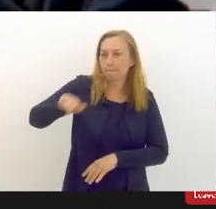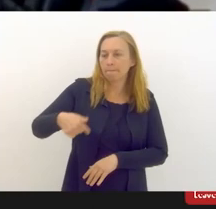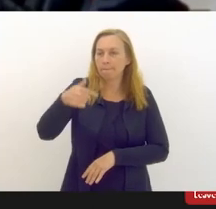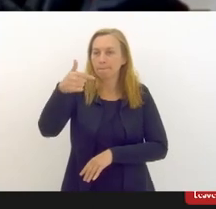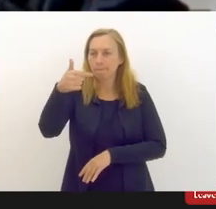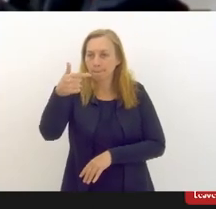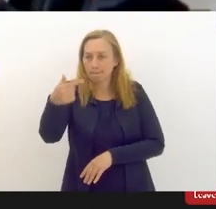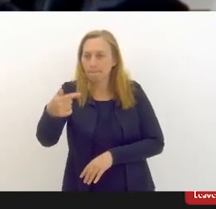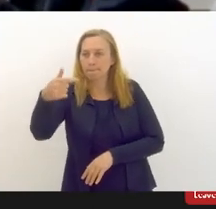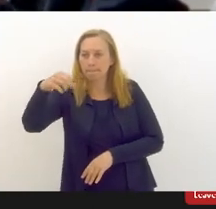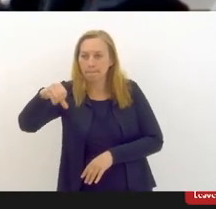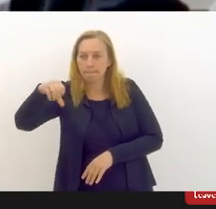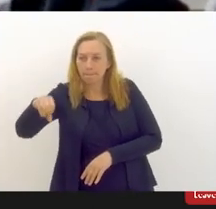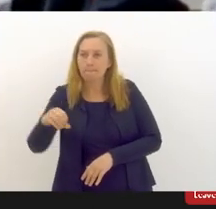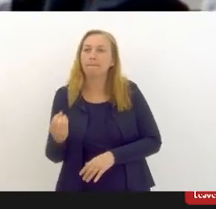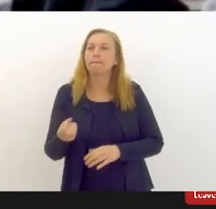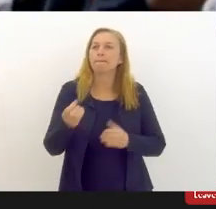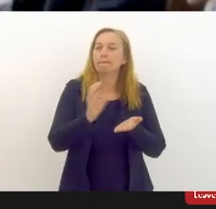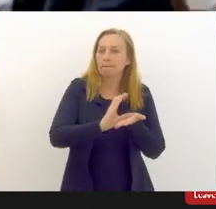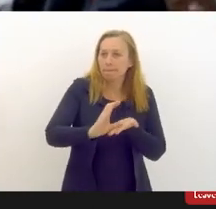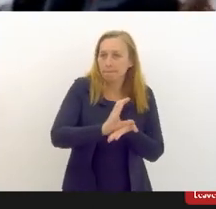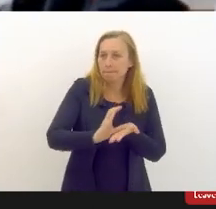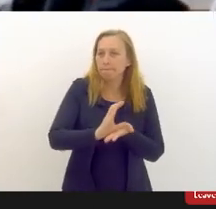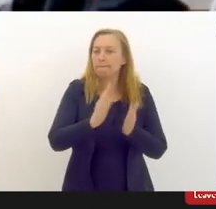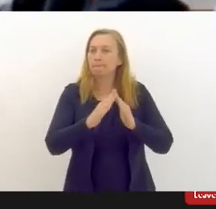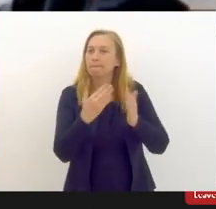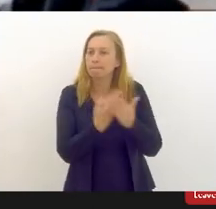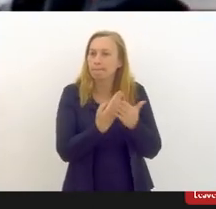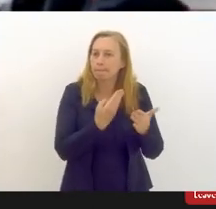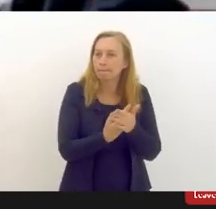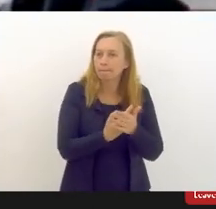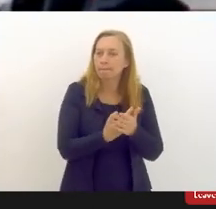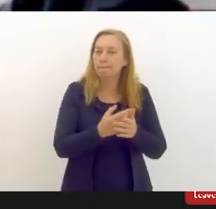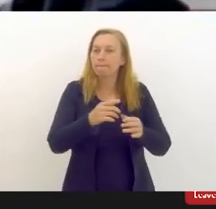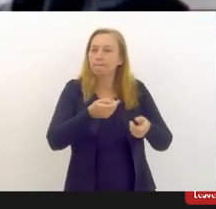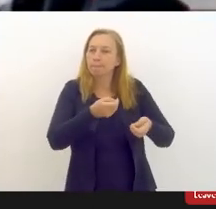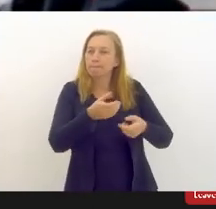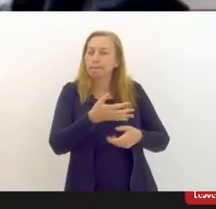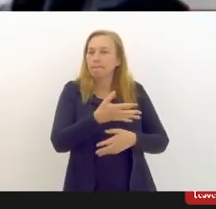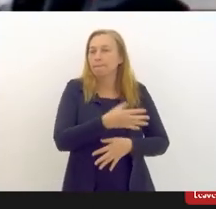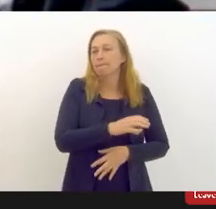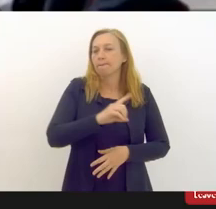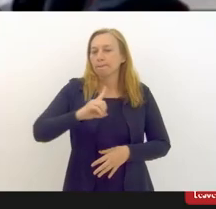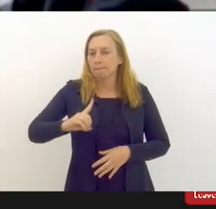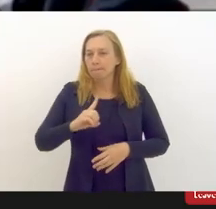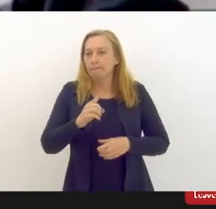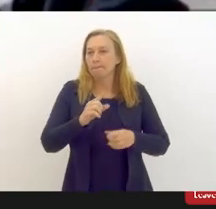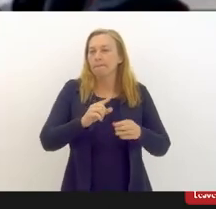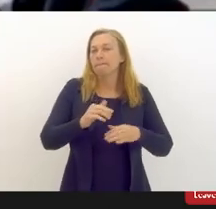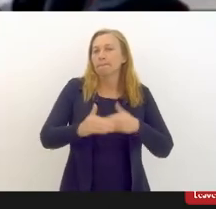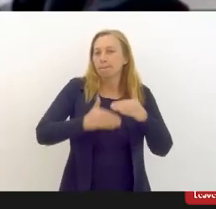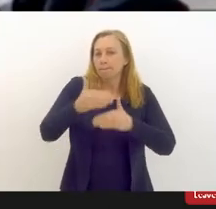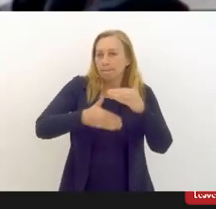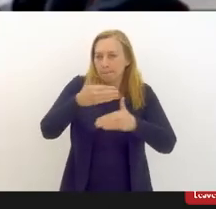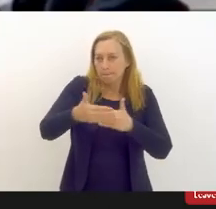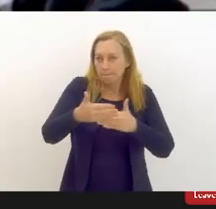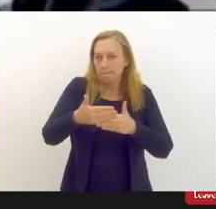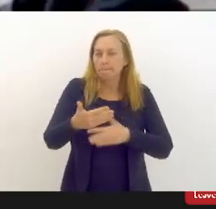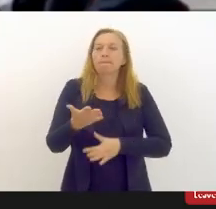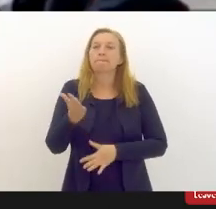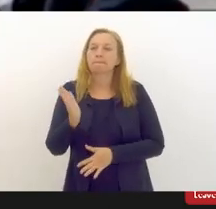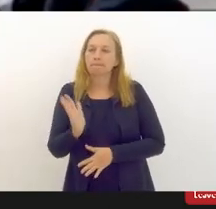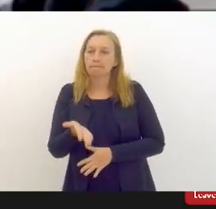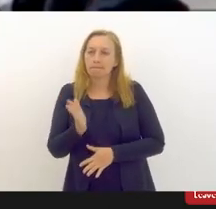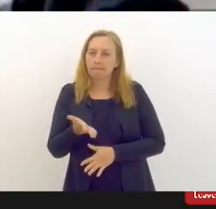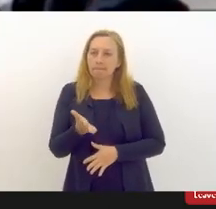7.299, são os conselheiros escolares que presidem e coordenam o processo consultivo. E isso já era até alguma